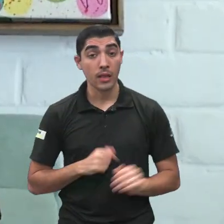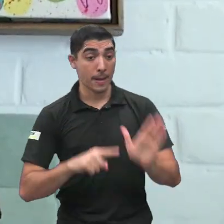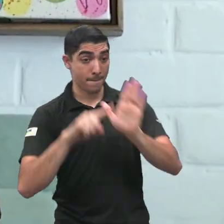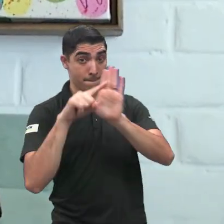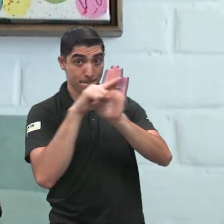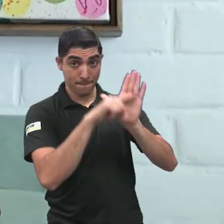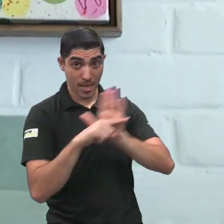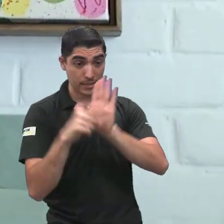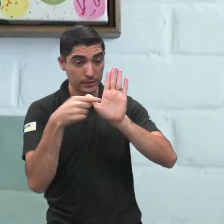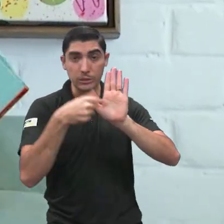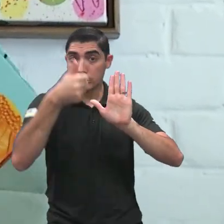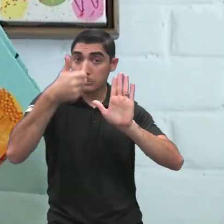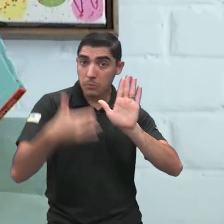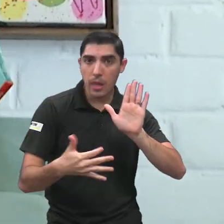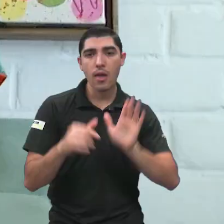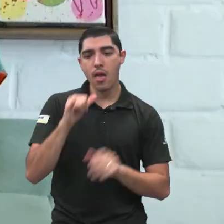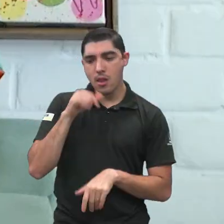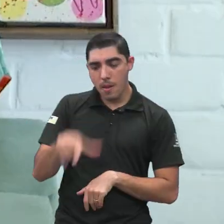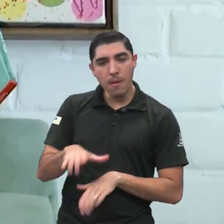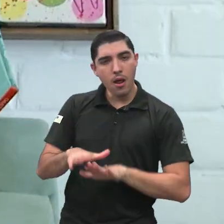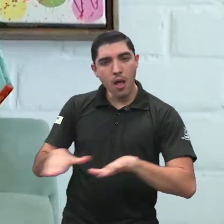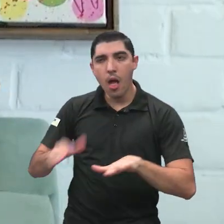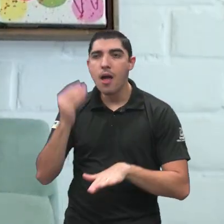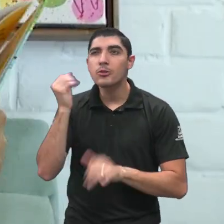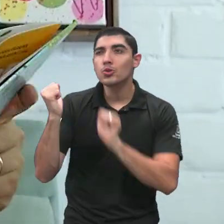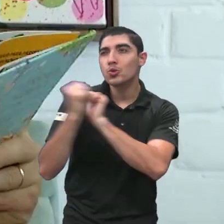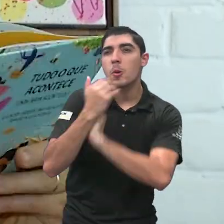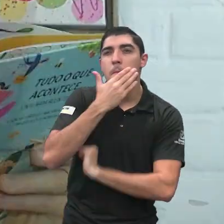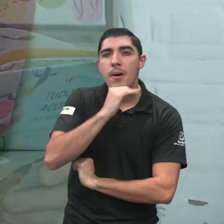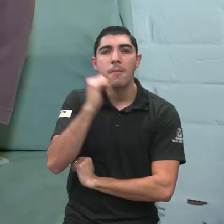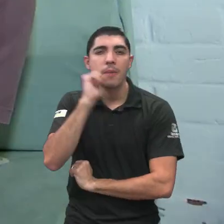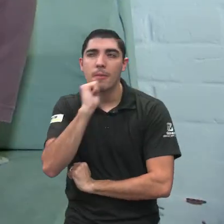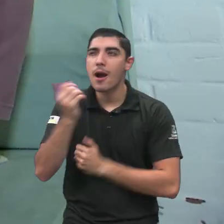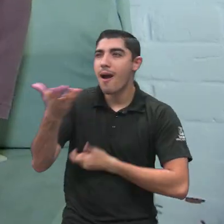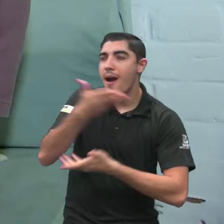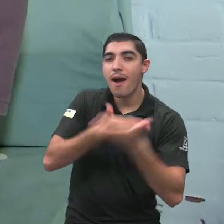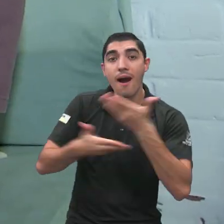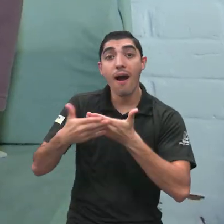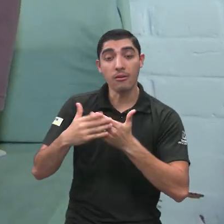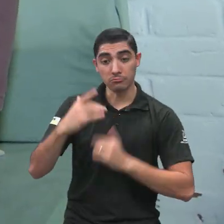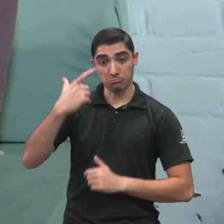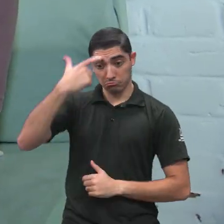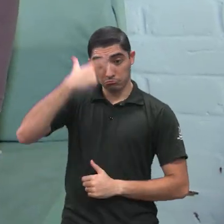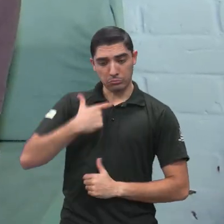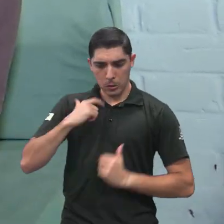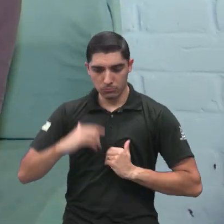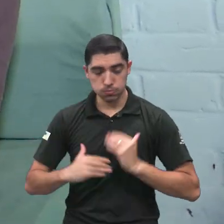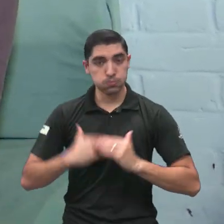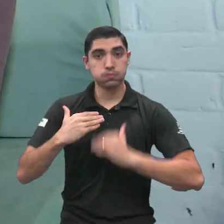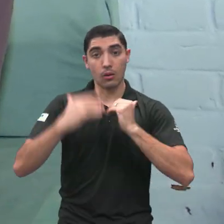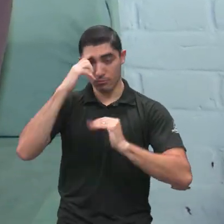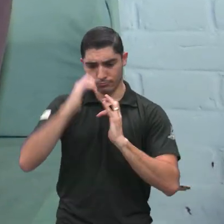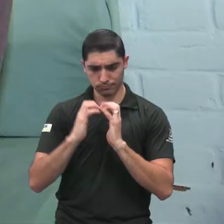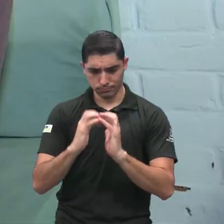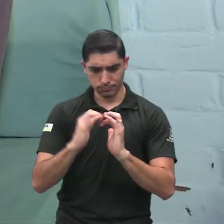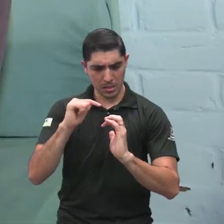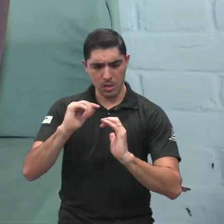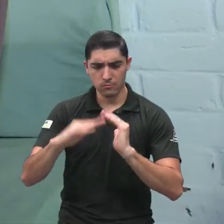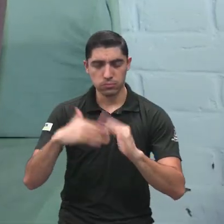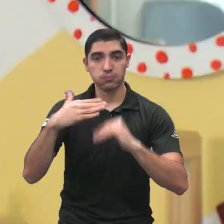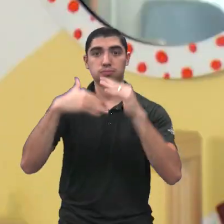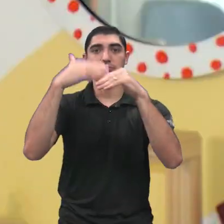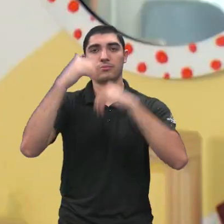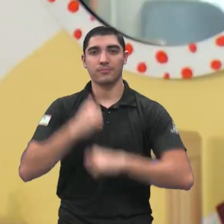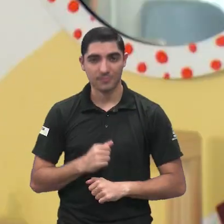Pesquisas mostram que as experiências da primeira infância com os pais influenciam o desenvolvimento da arquitetura do cérebro da